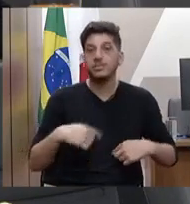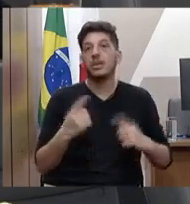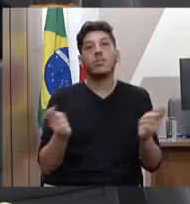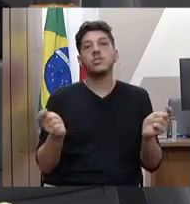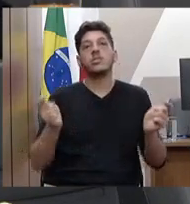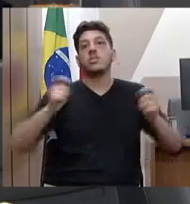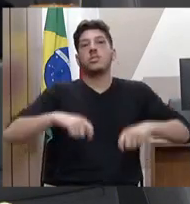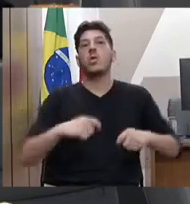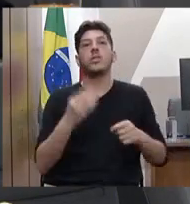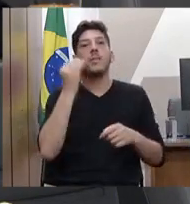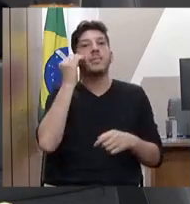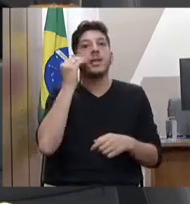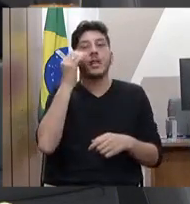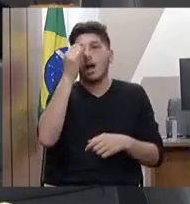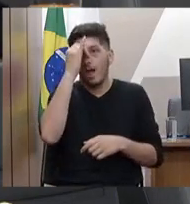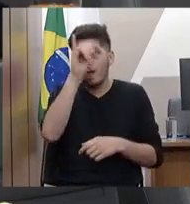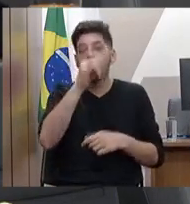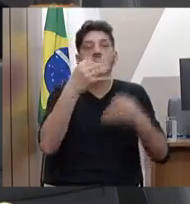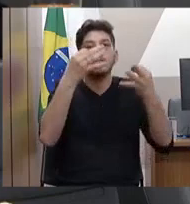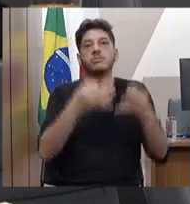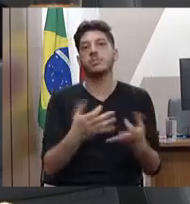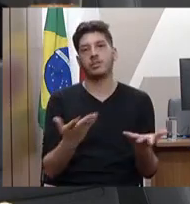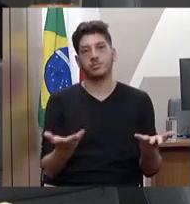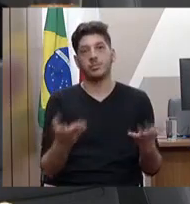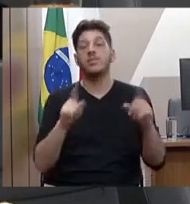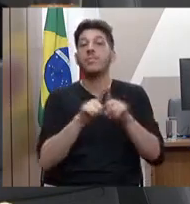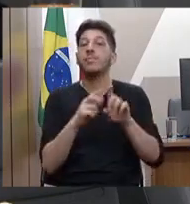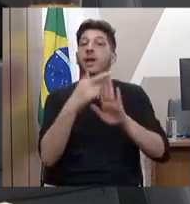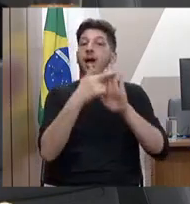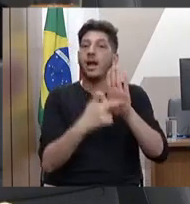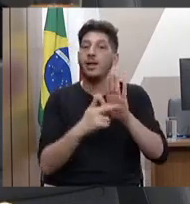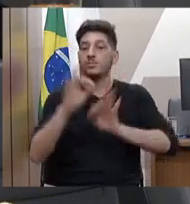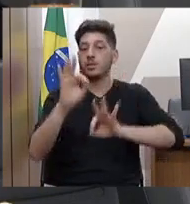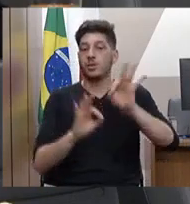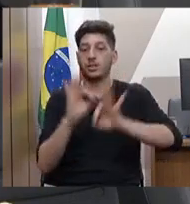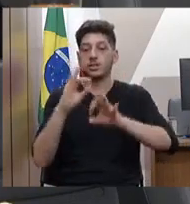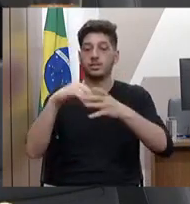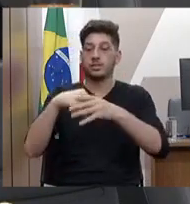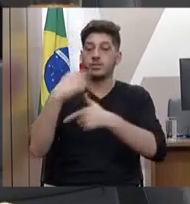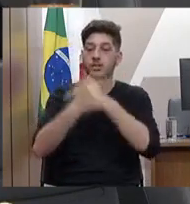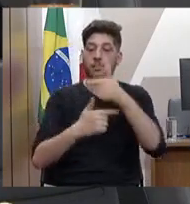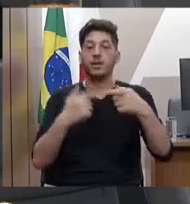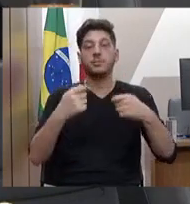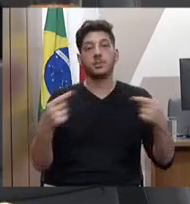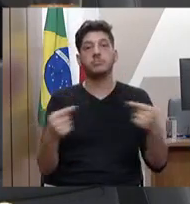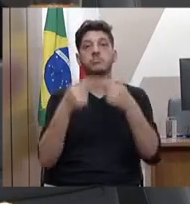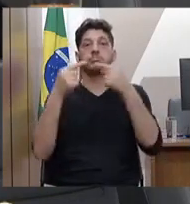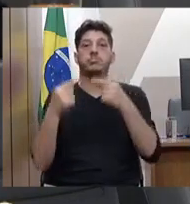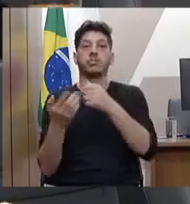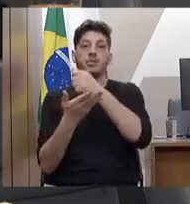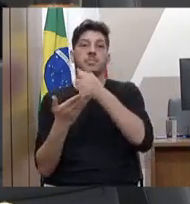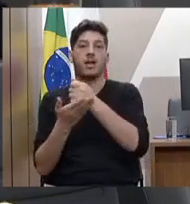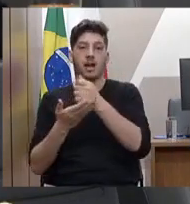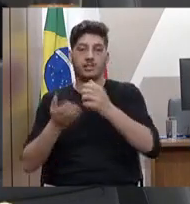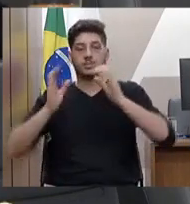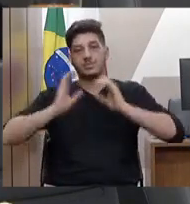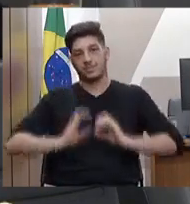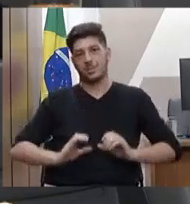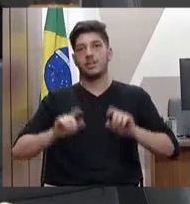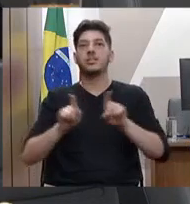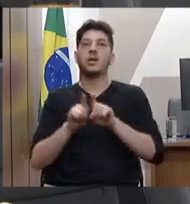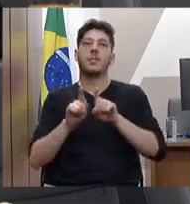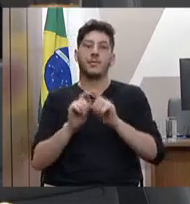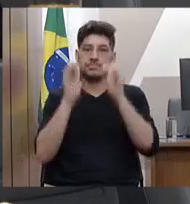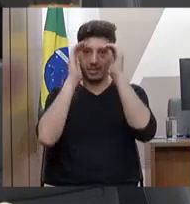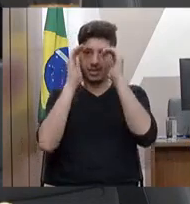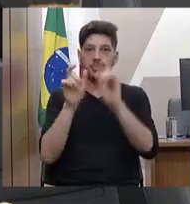fazer uma eficaz prevenção né as regras de organização do trabalho tem de se ajustar os princípios da Cidadania e da dignidade da pessoa